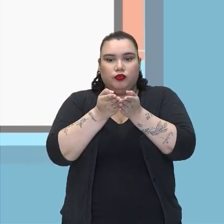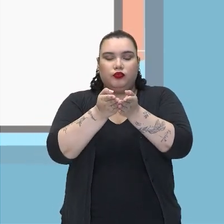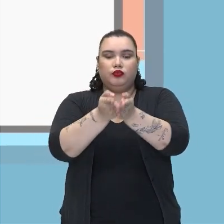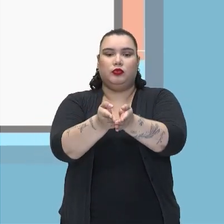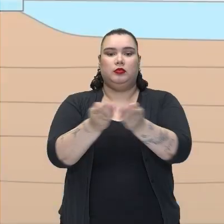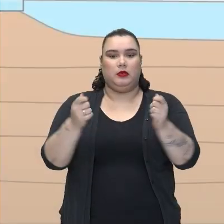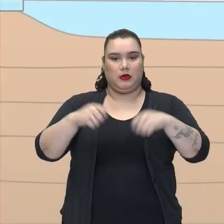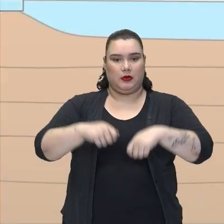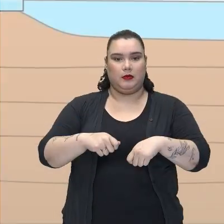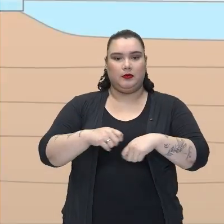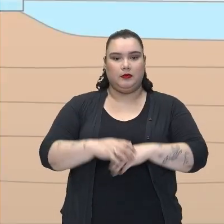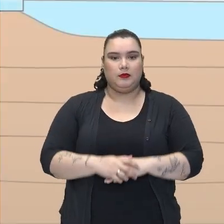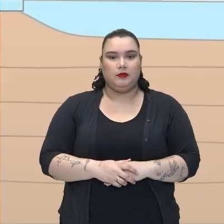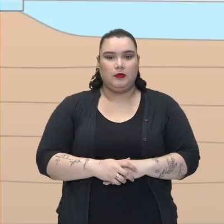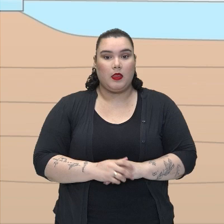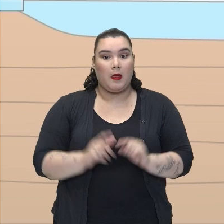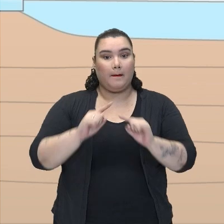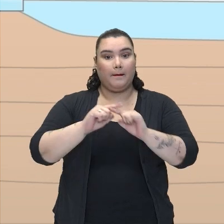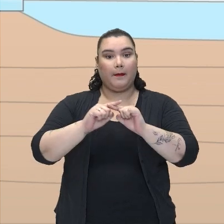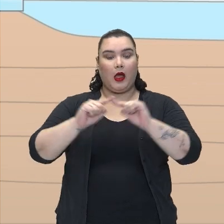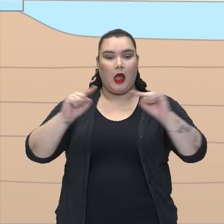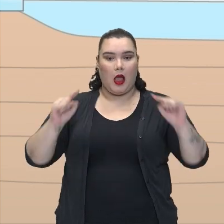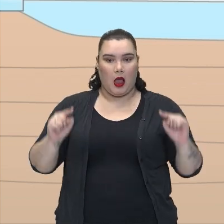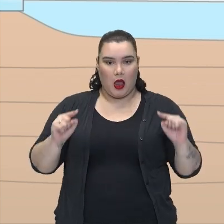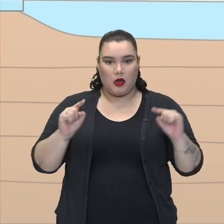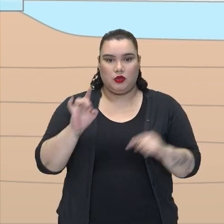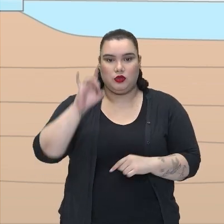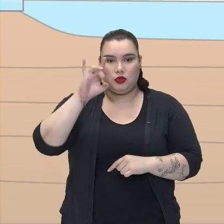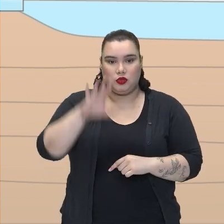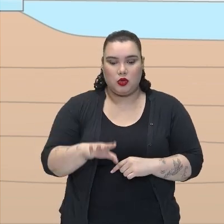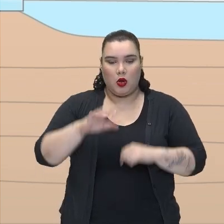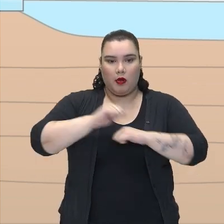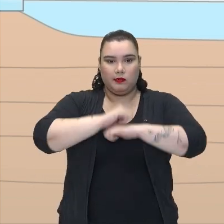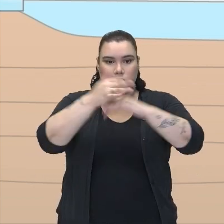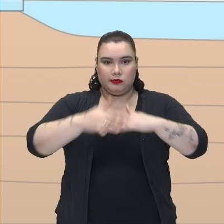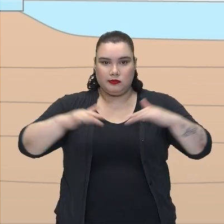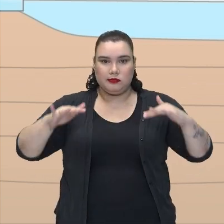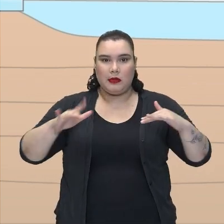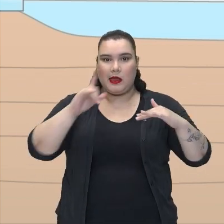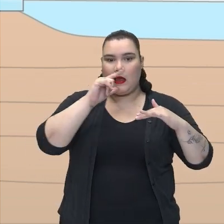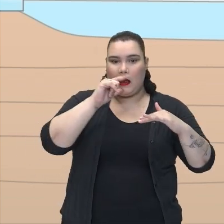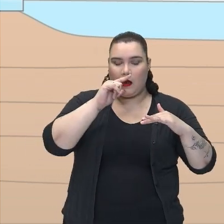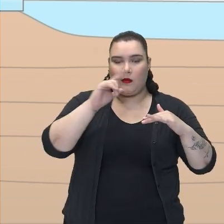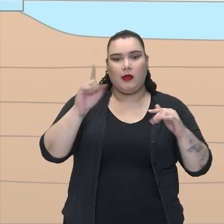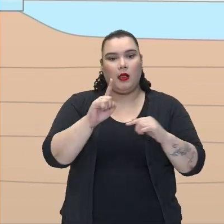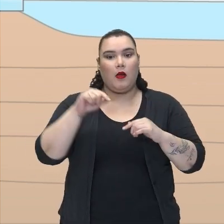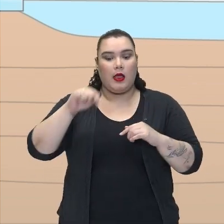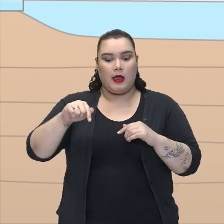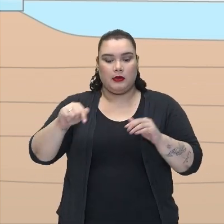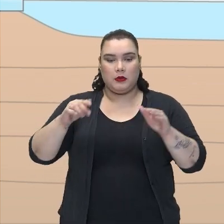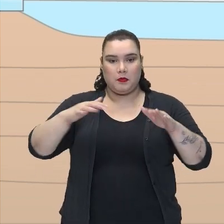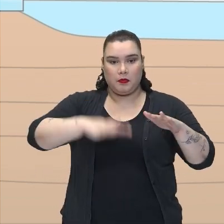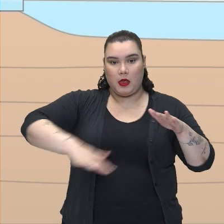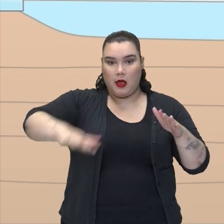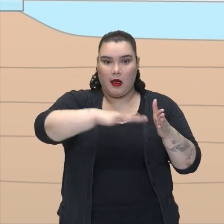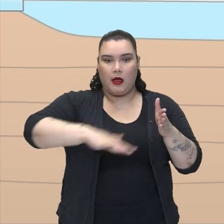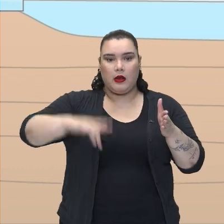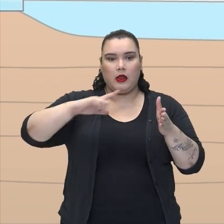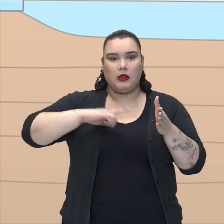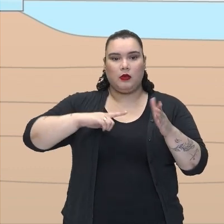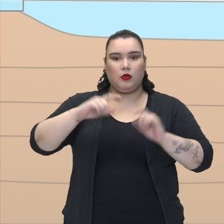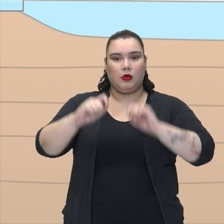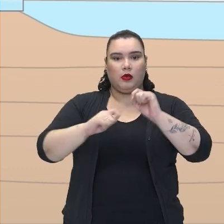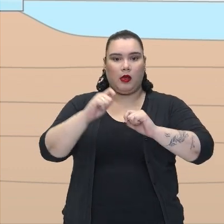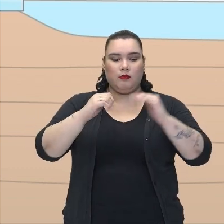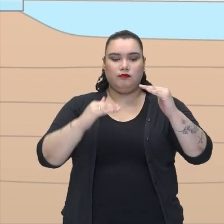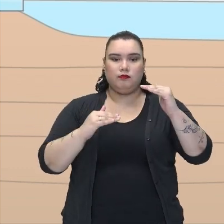país. Mas o canal não é feito só de lagos artificiais. O território panamenho possui em certos trechos uma